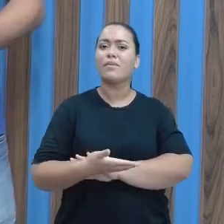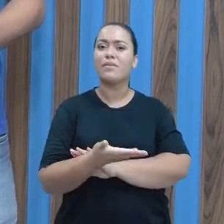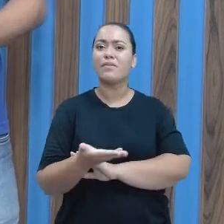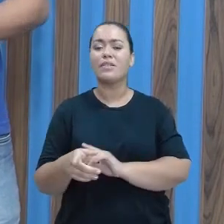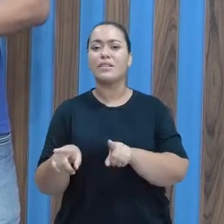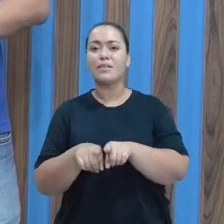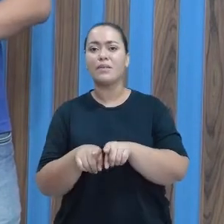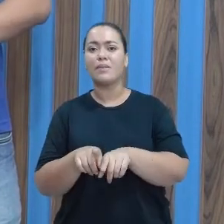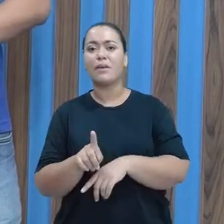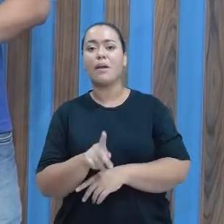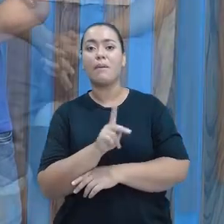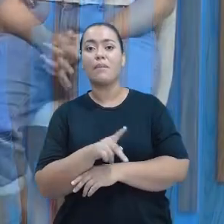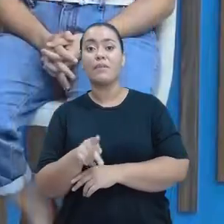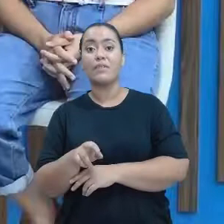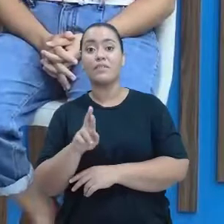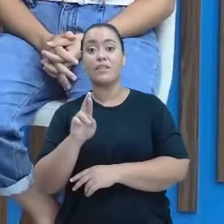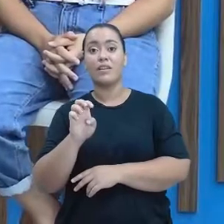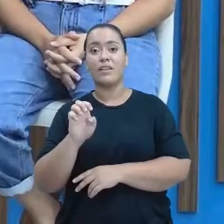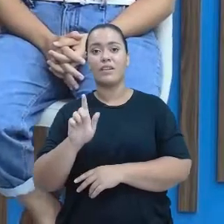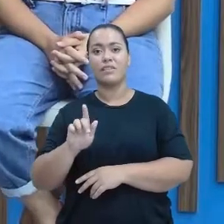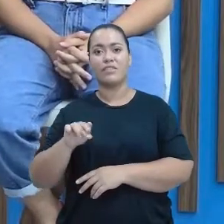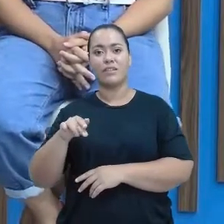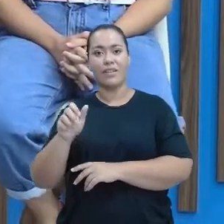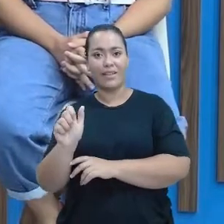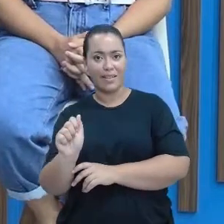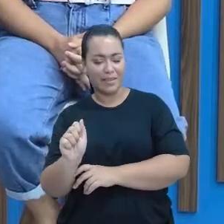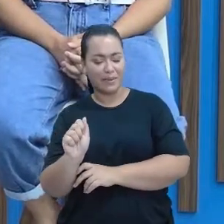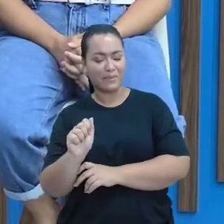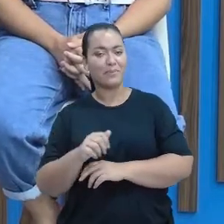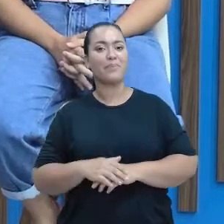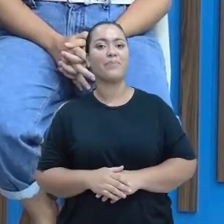a professora Regina Gouveia,